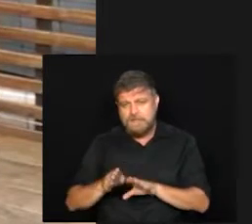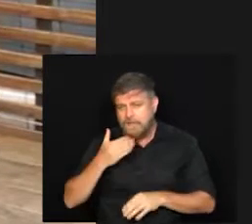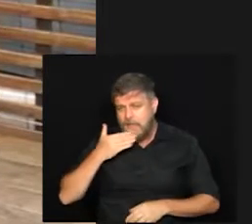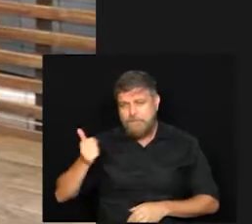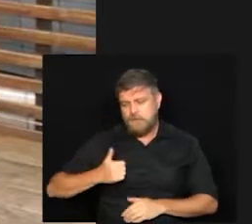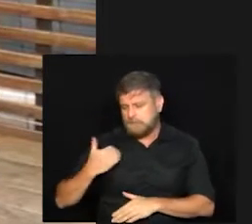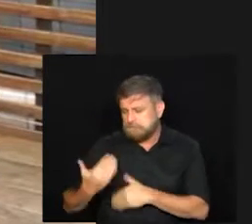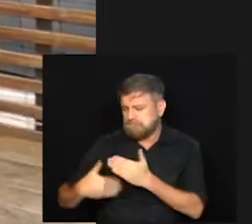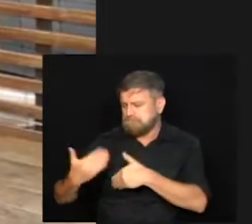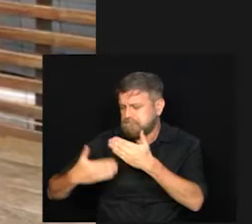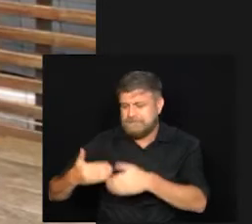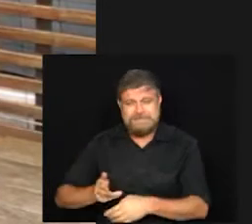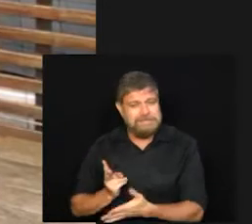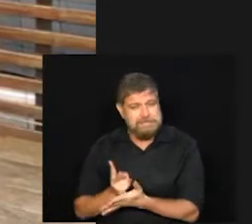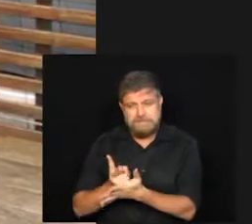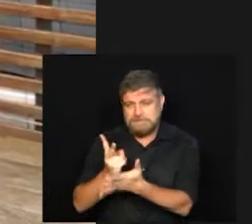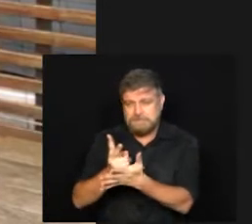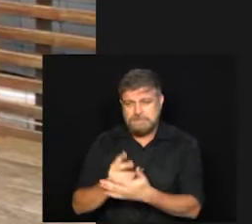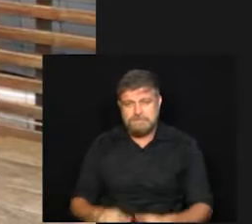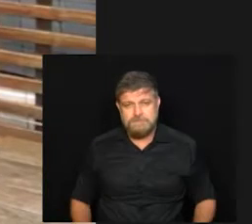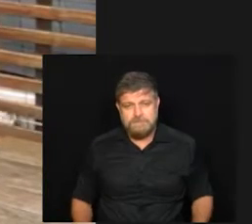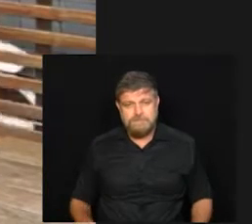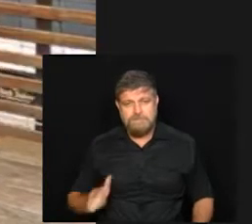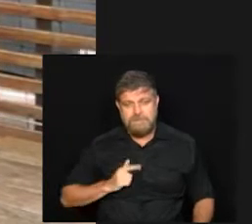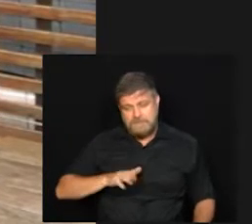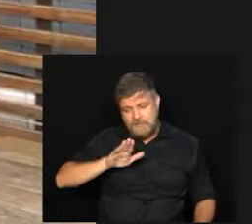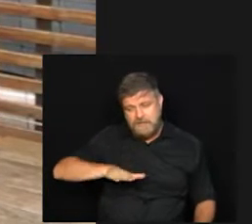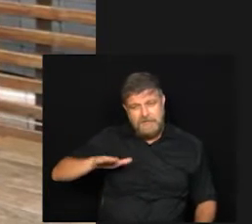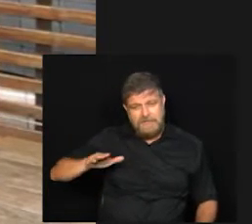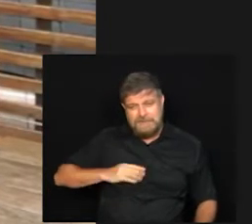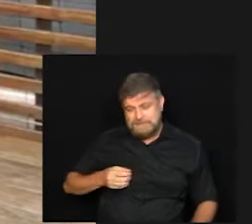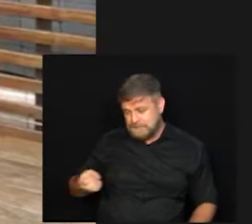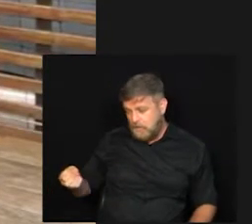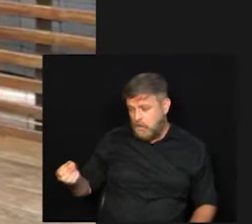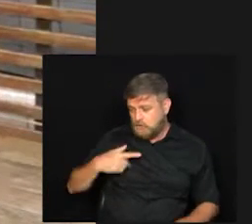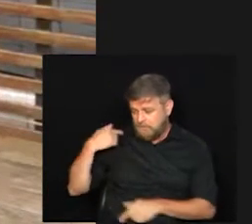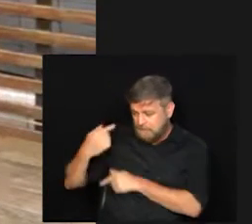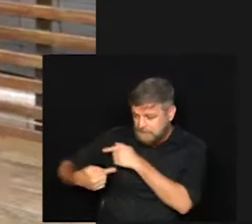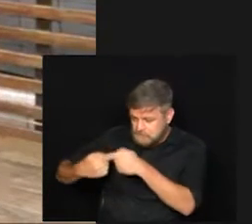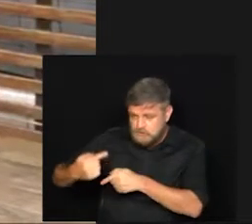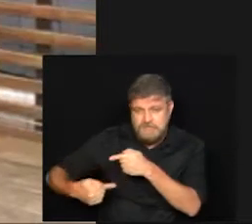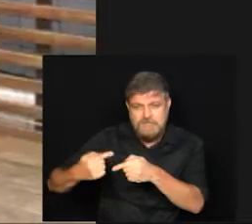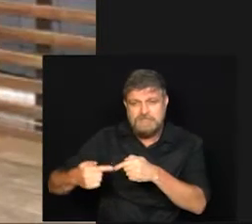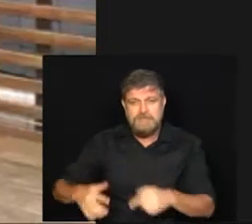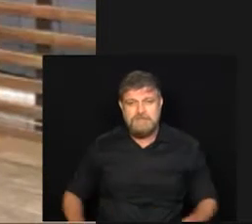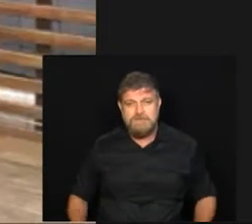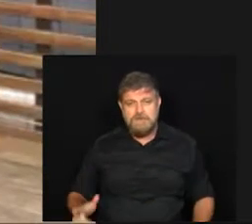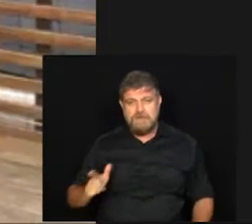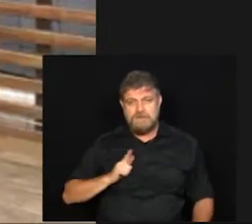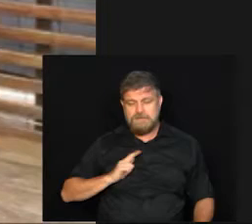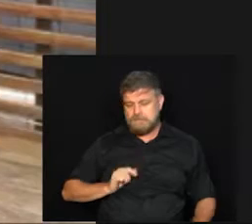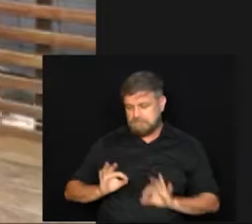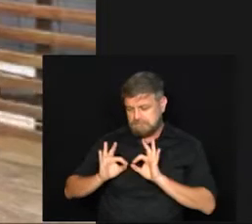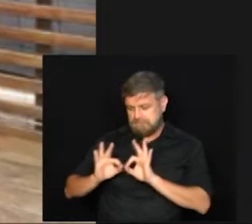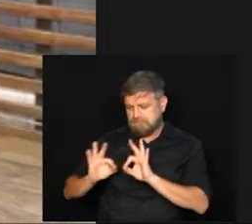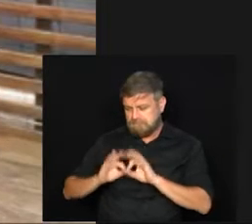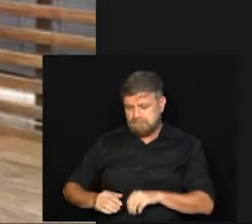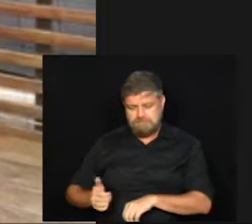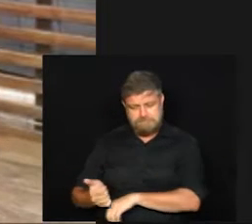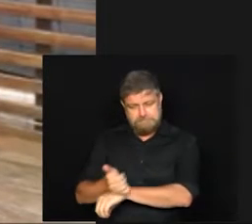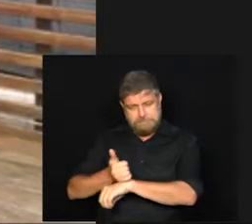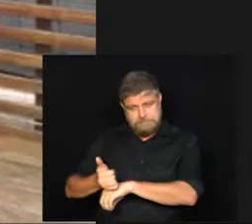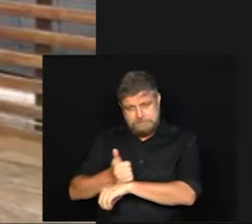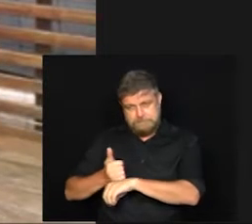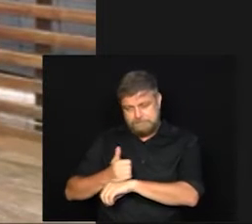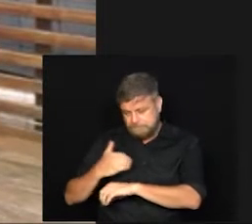cada vez mais isso, né? Mas tem uma molecada aí, geração nova, tá voando baixo e estão tendo uma postura muito bacana de atleta,